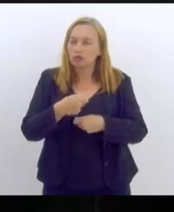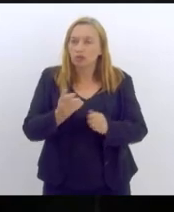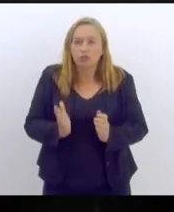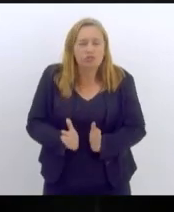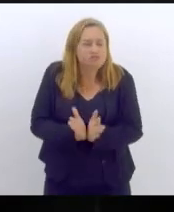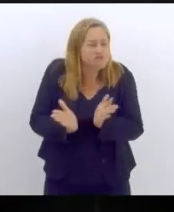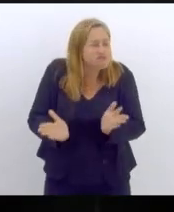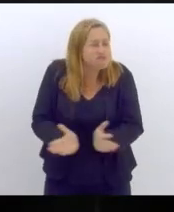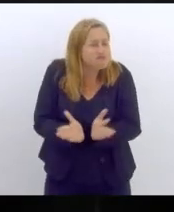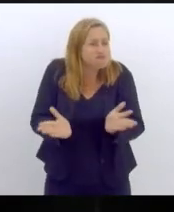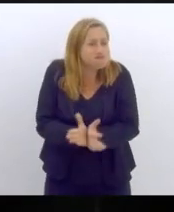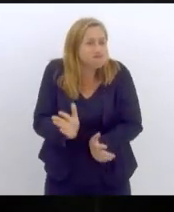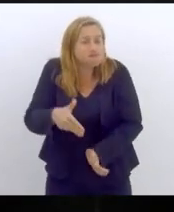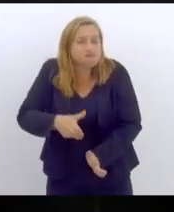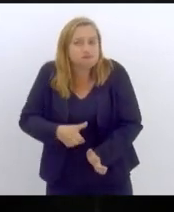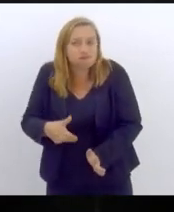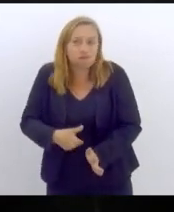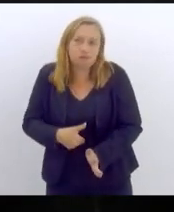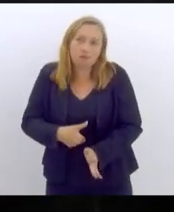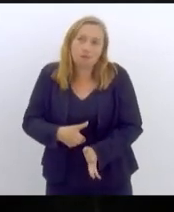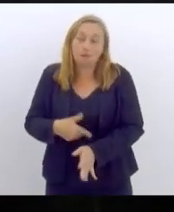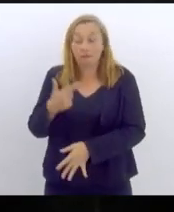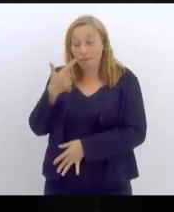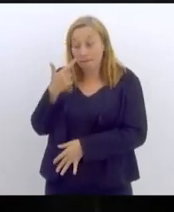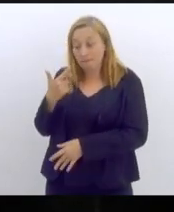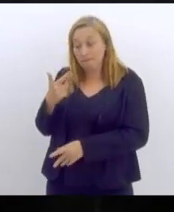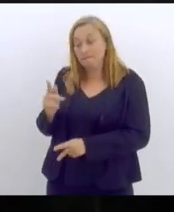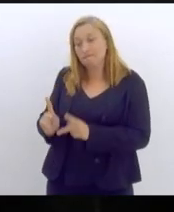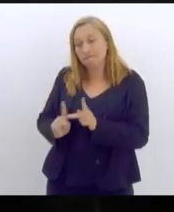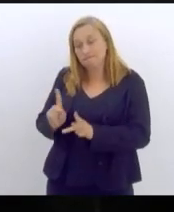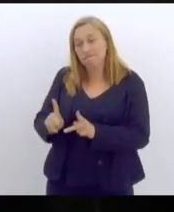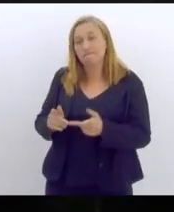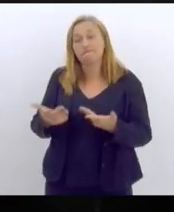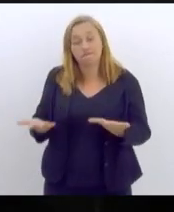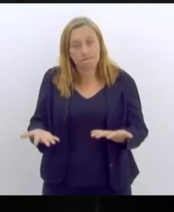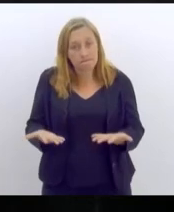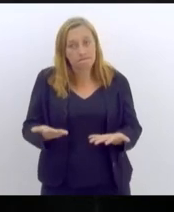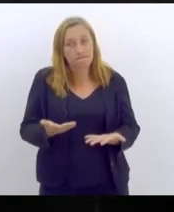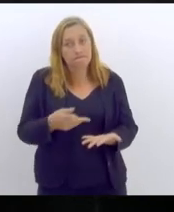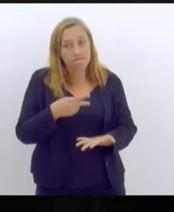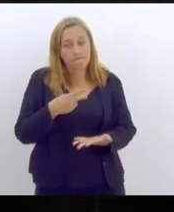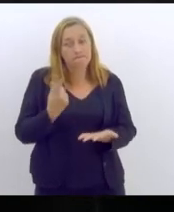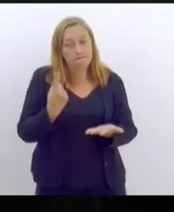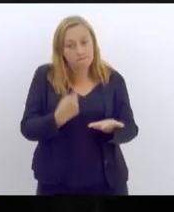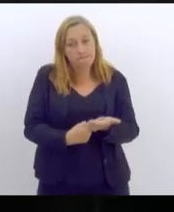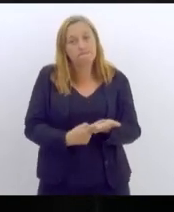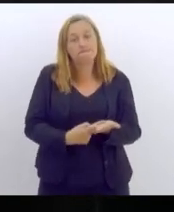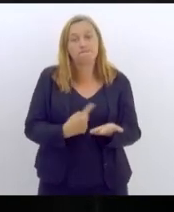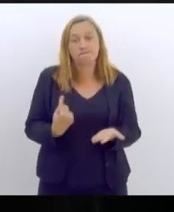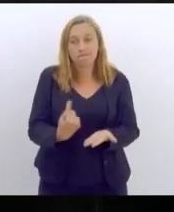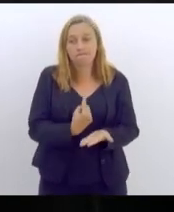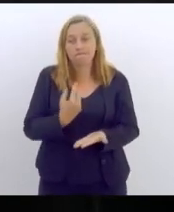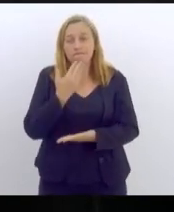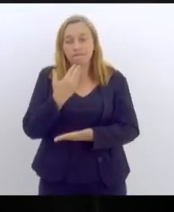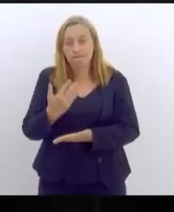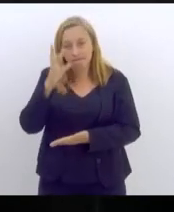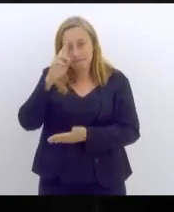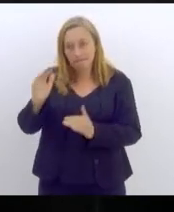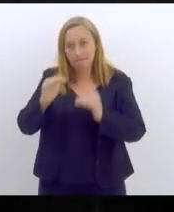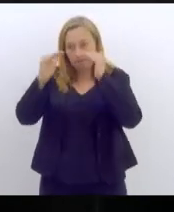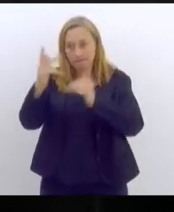miséria e fome que passa a nossa população. Esses são os nossos compromissos e peço a Vossa